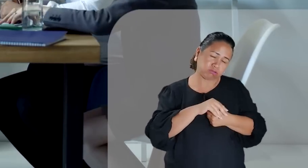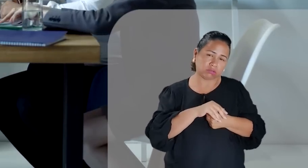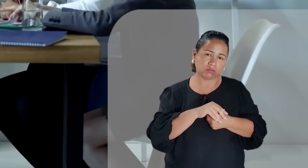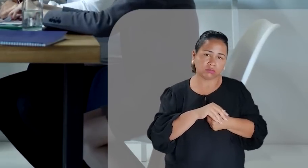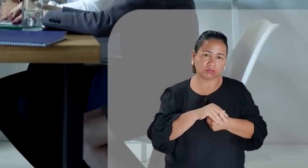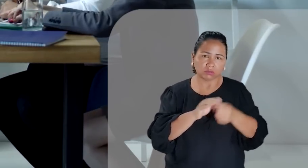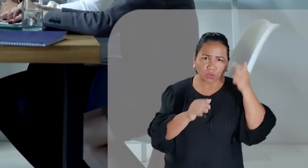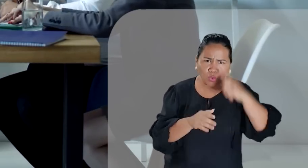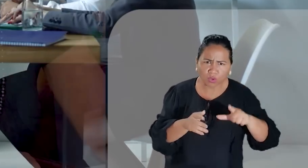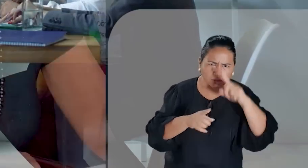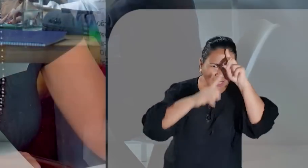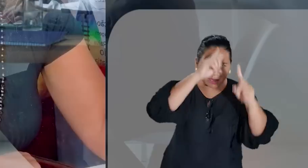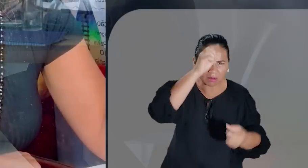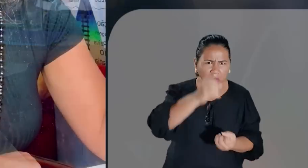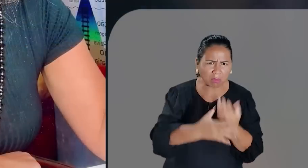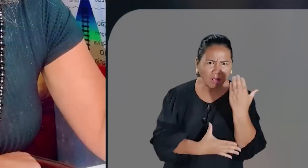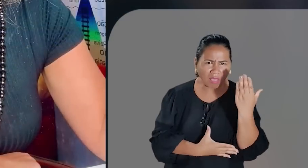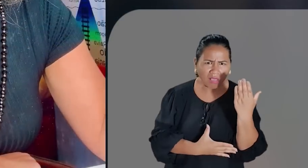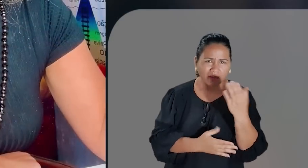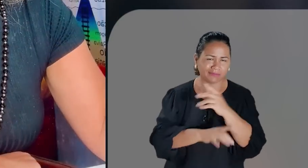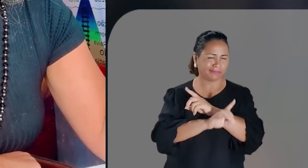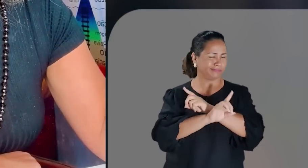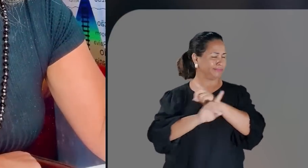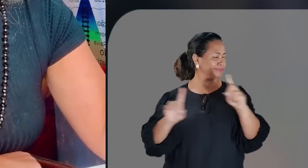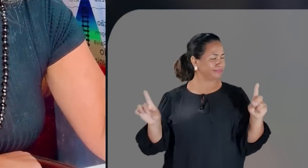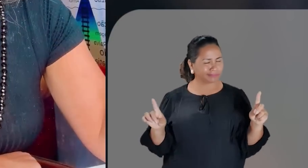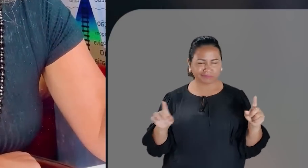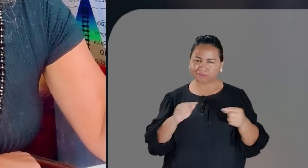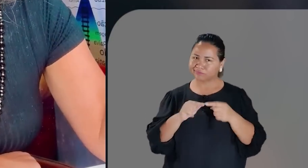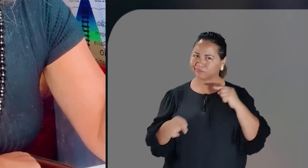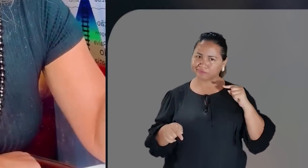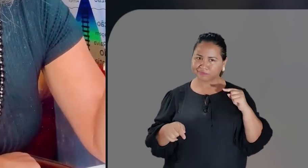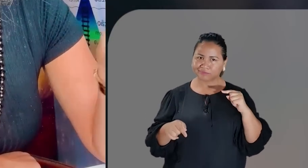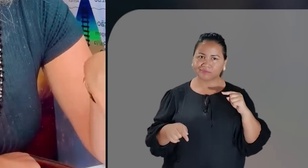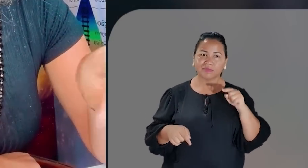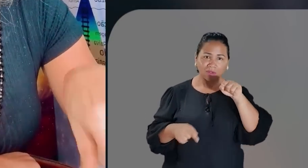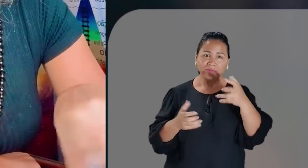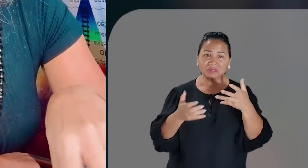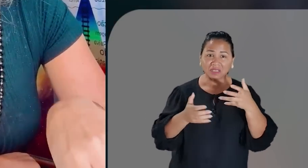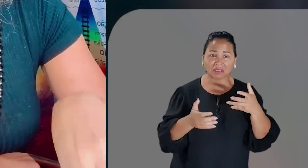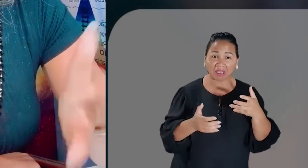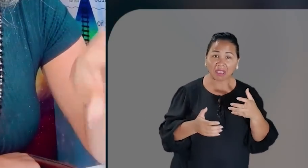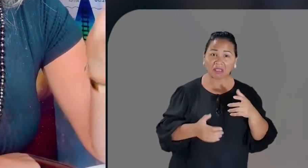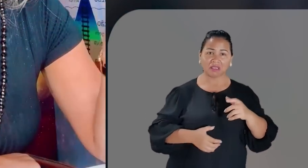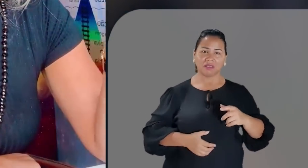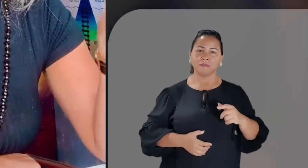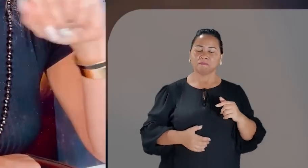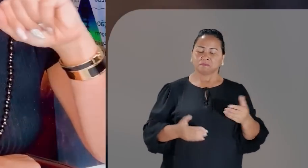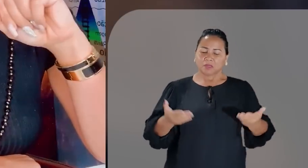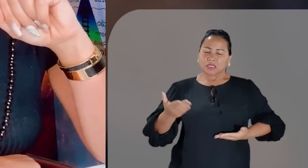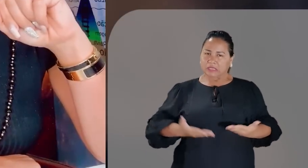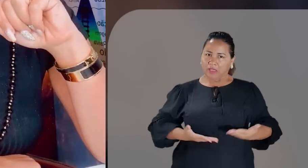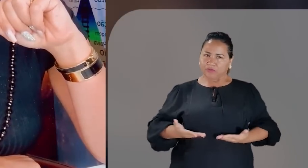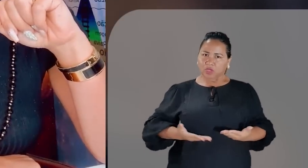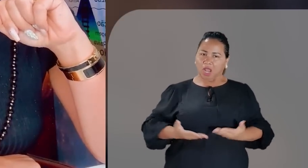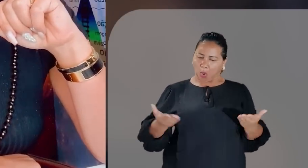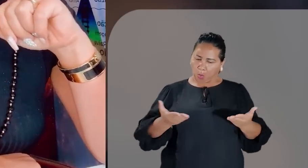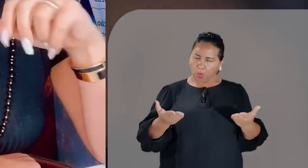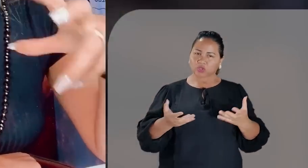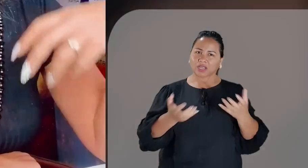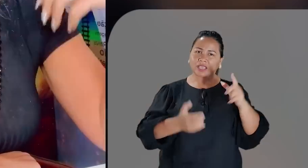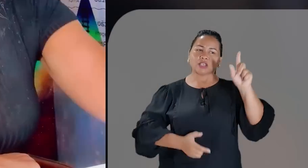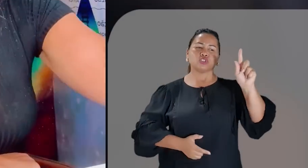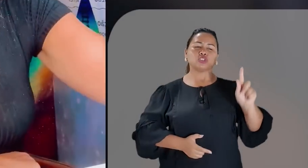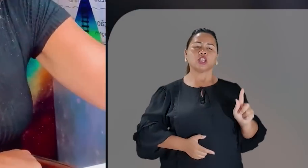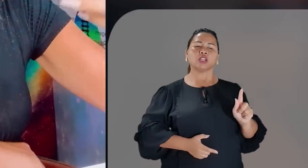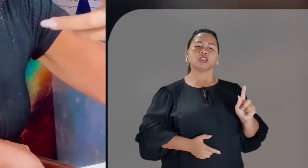Você pode querer o cargo de alguém? Claro que pode, deve. Mas não alguém ser prejudicado e sair para que você possa ter aquele cargo. Eu